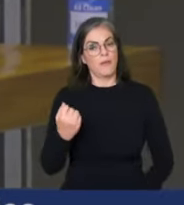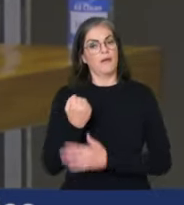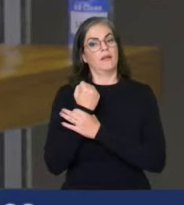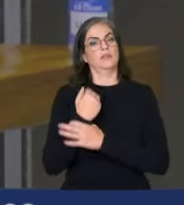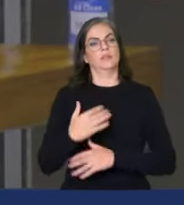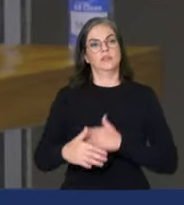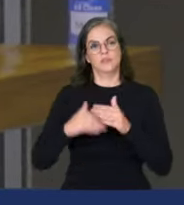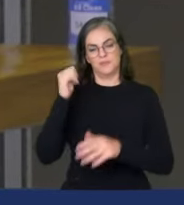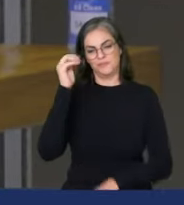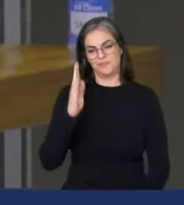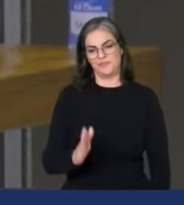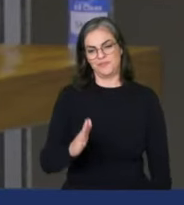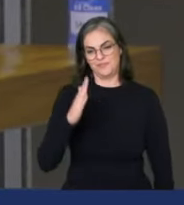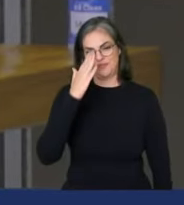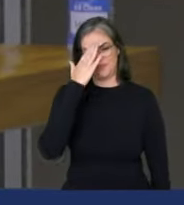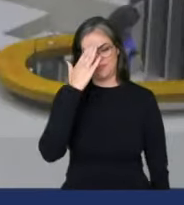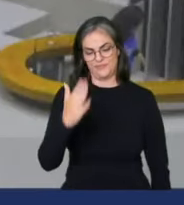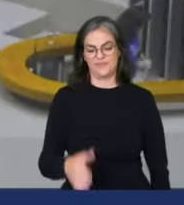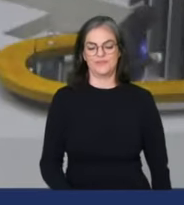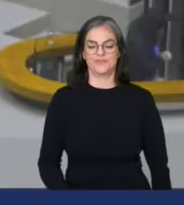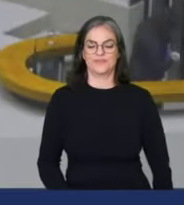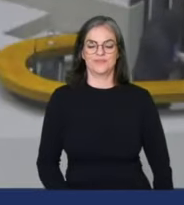Muito obrigada, presidente.